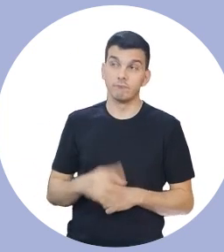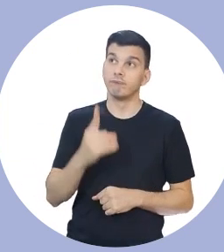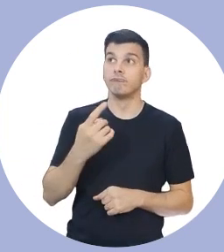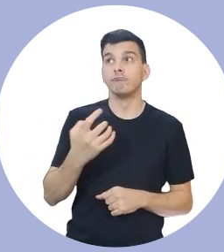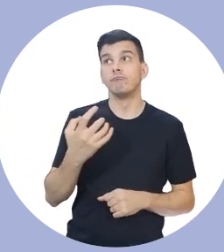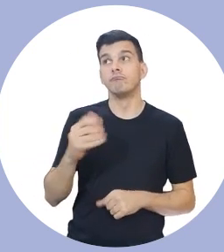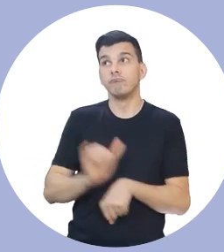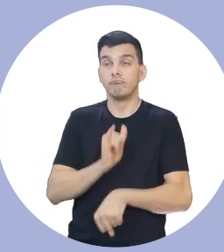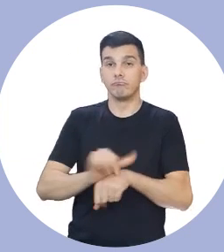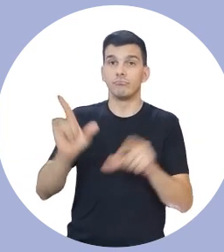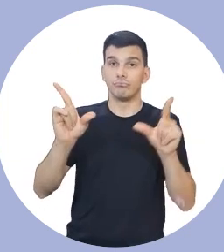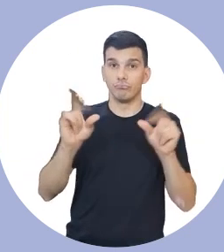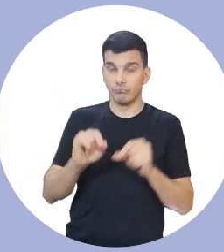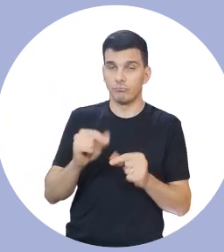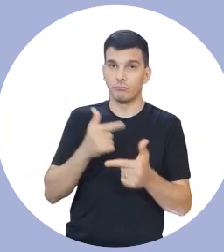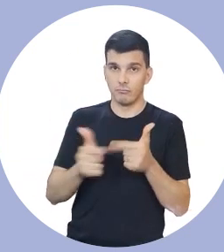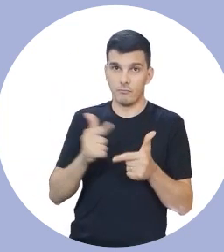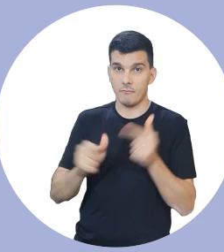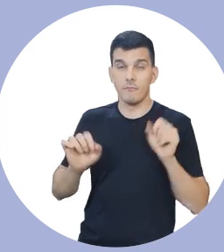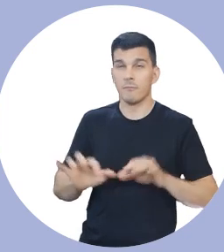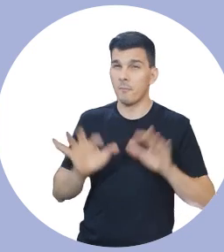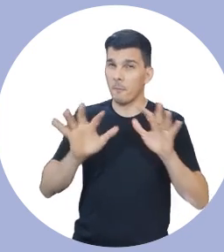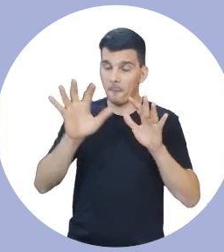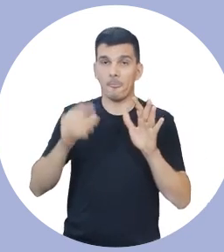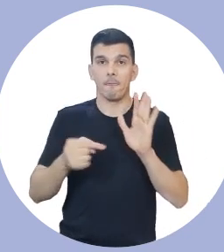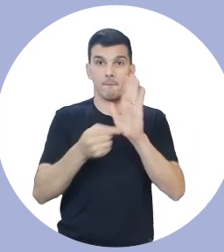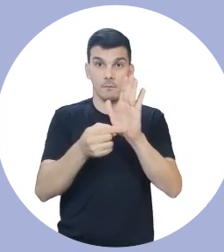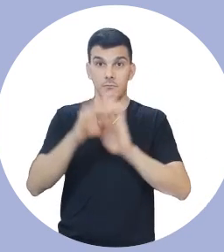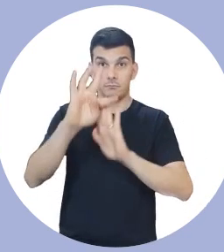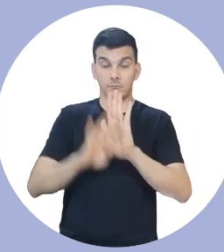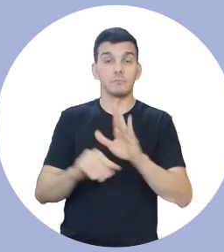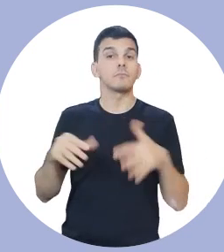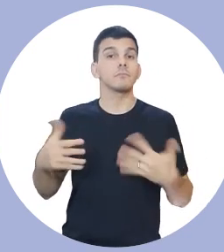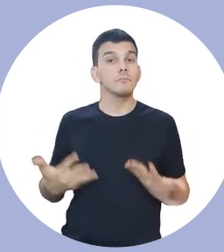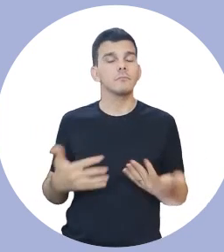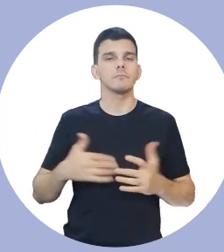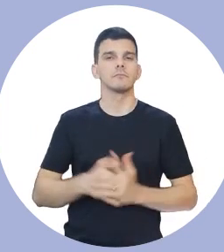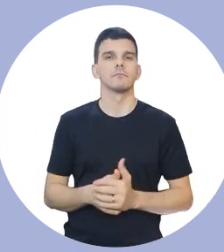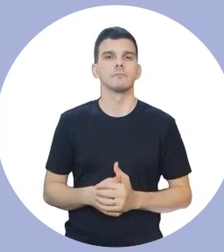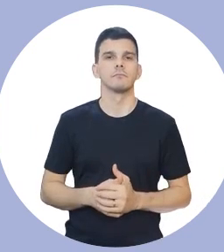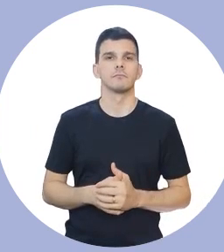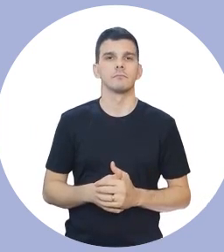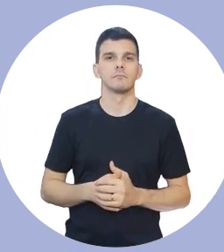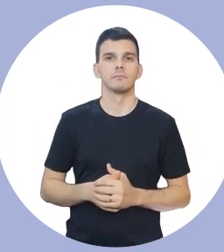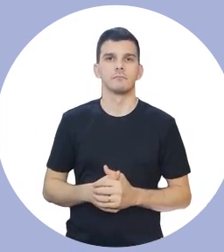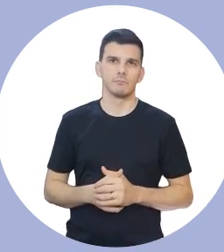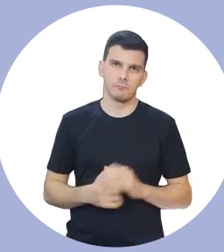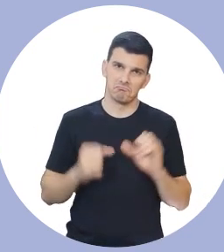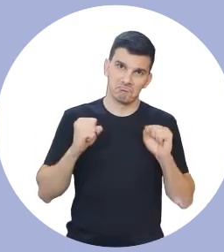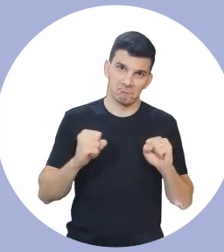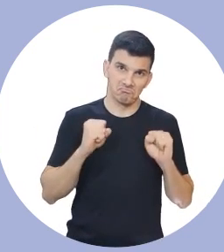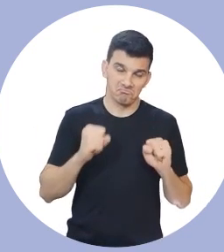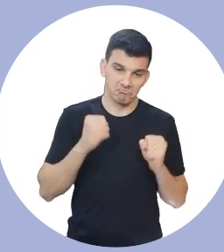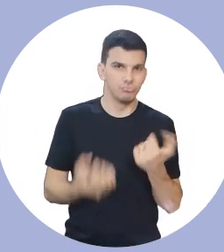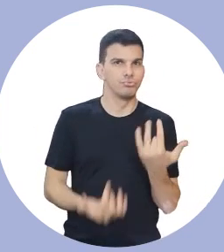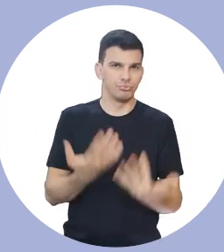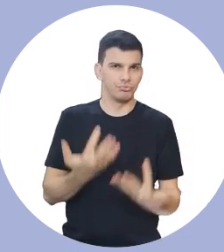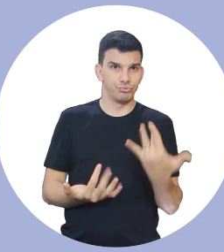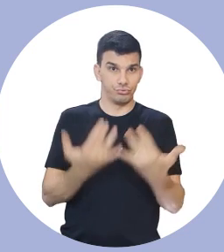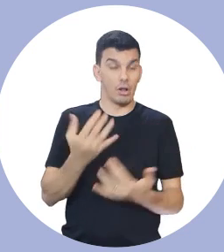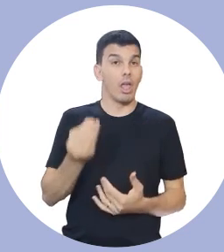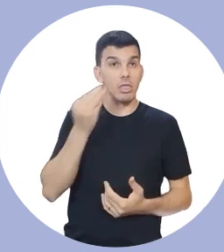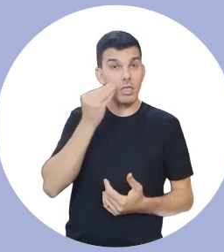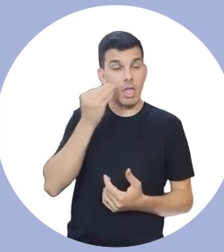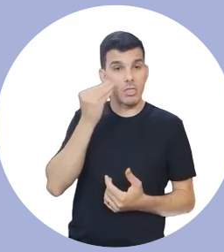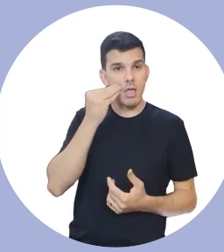Uma forma de minimizar a desvantagem de incineração destacada no texto é, ou seja, você pode